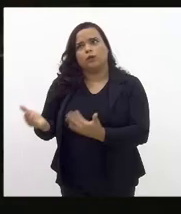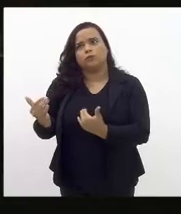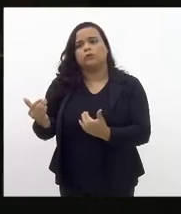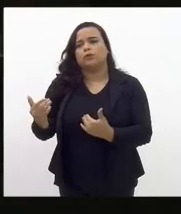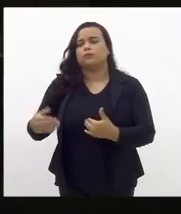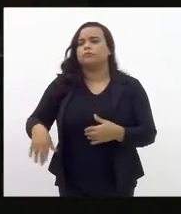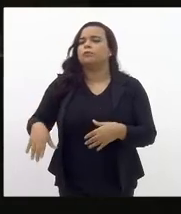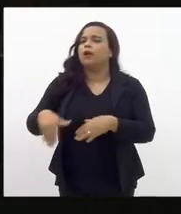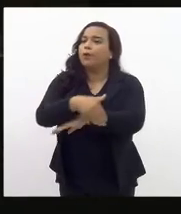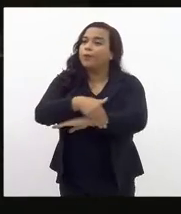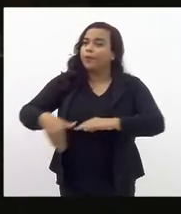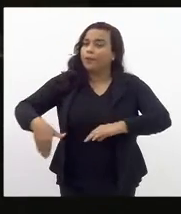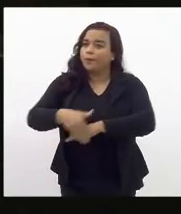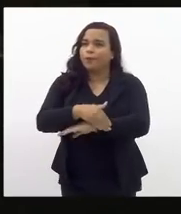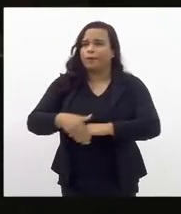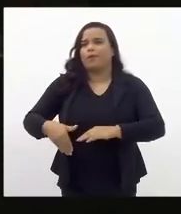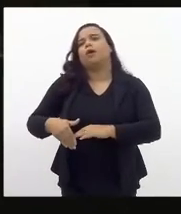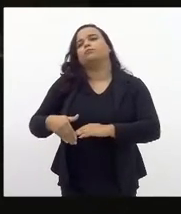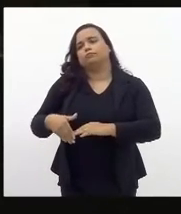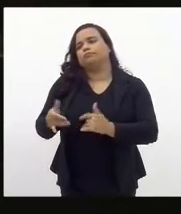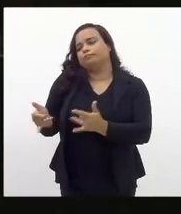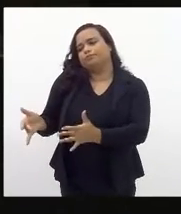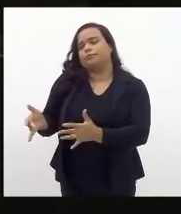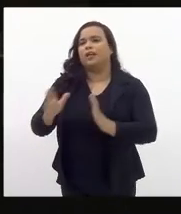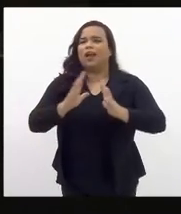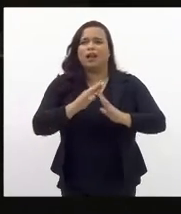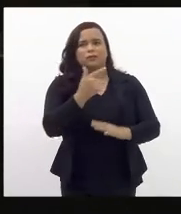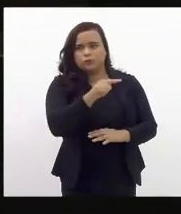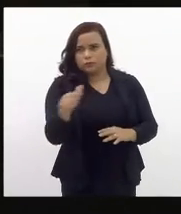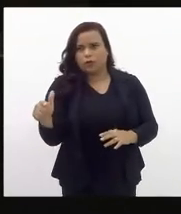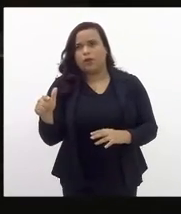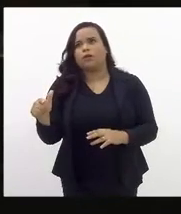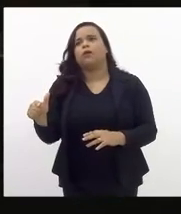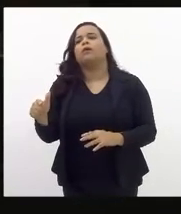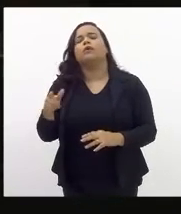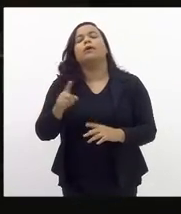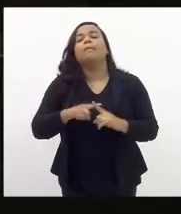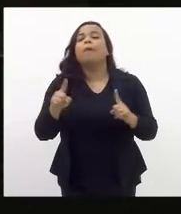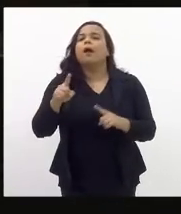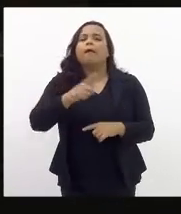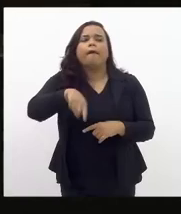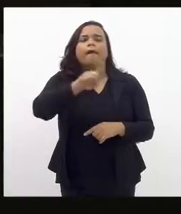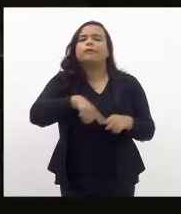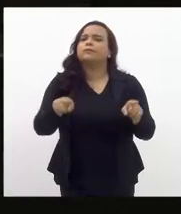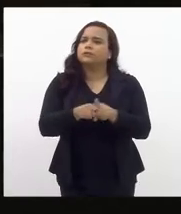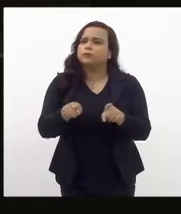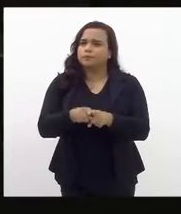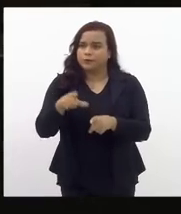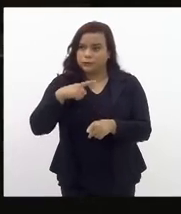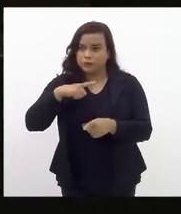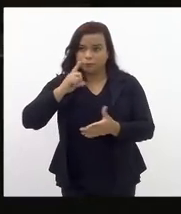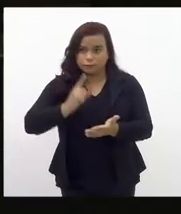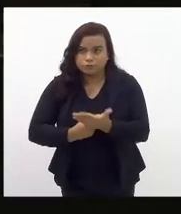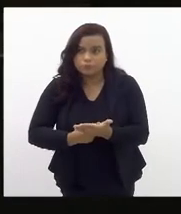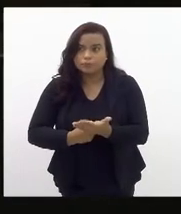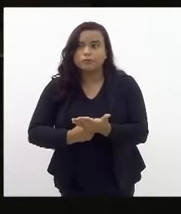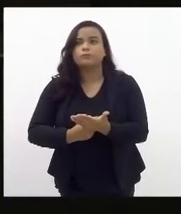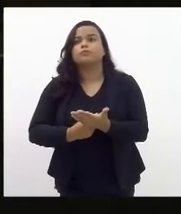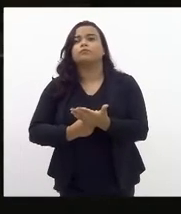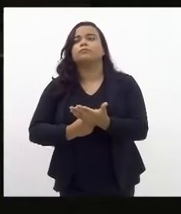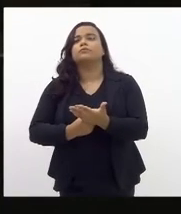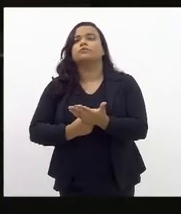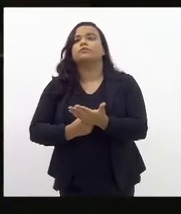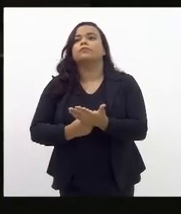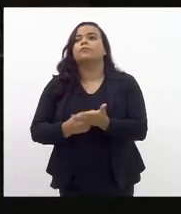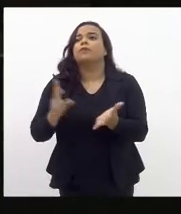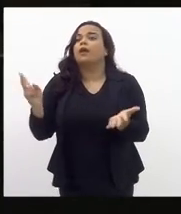situação de rua, mas também que estão em situação de rua, mas também com um comprometimento emocional com a